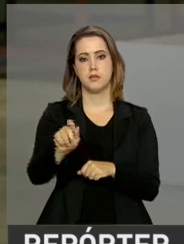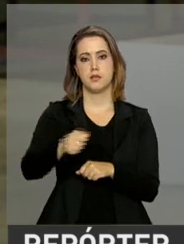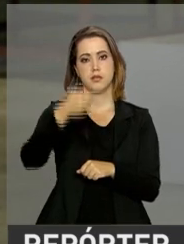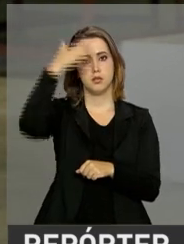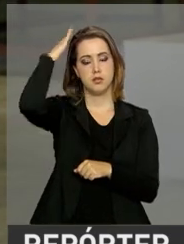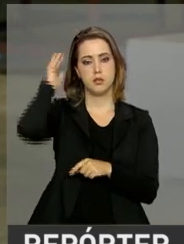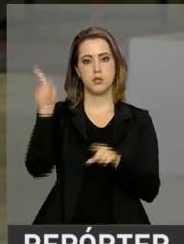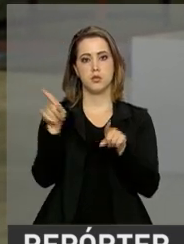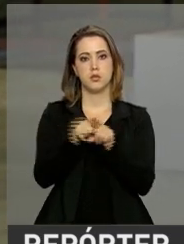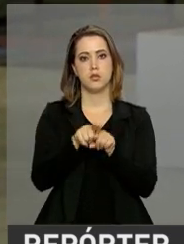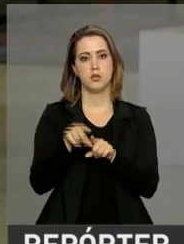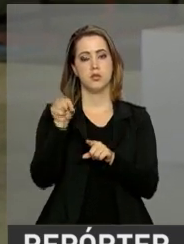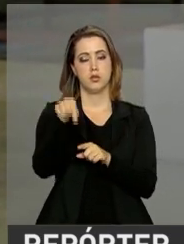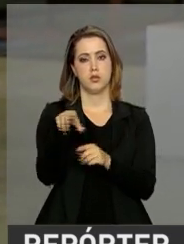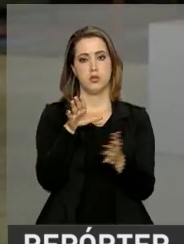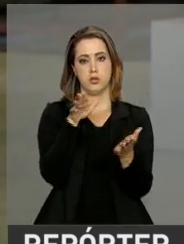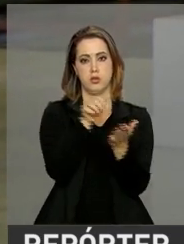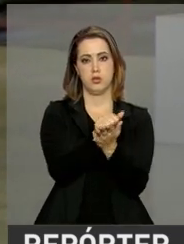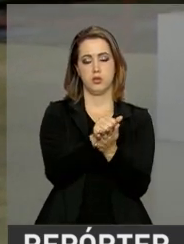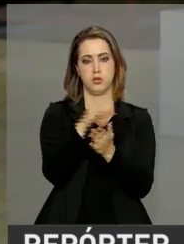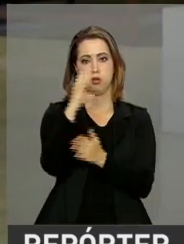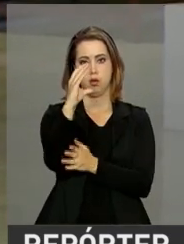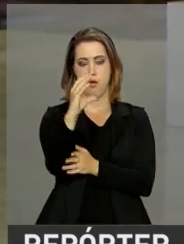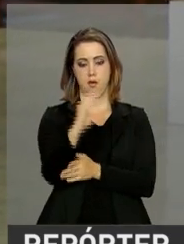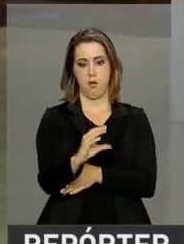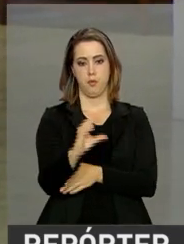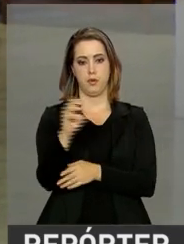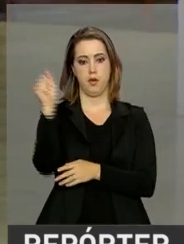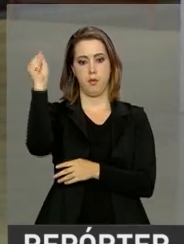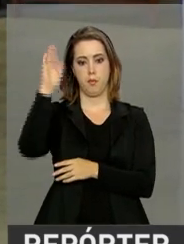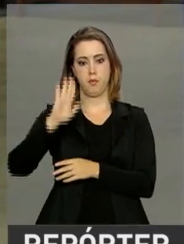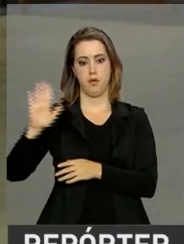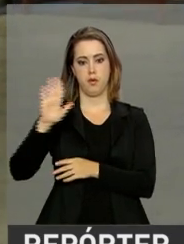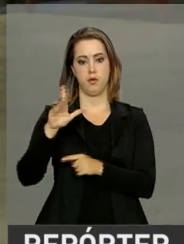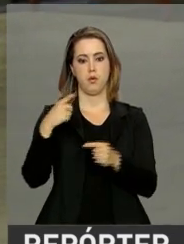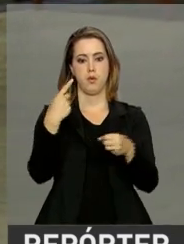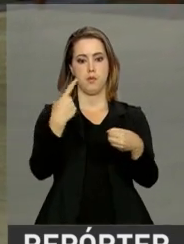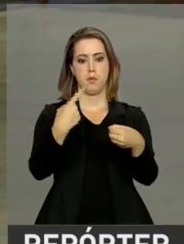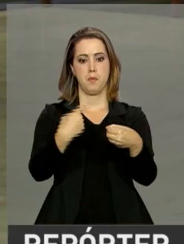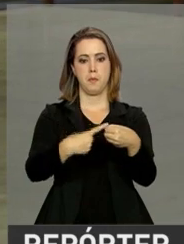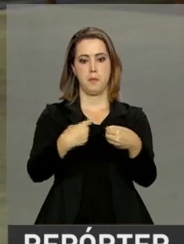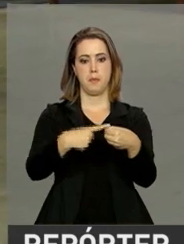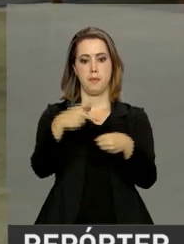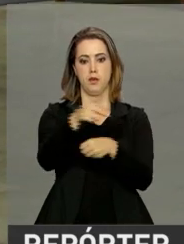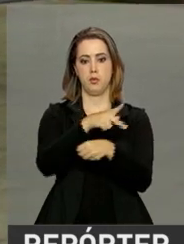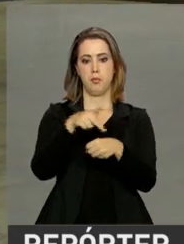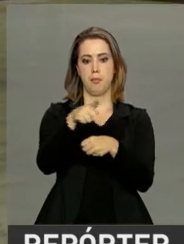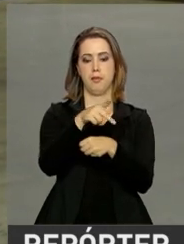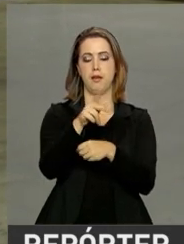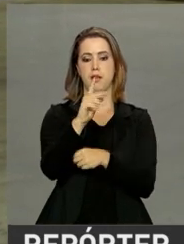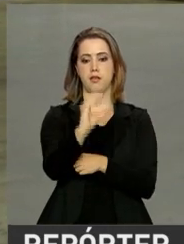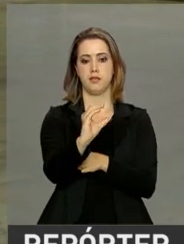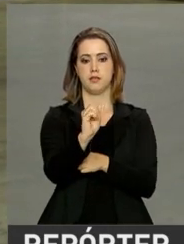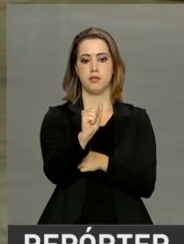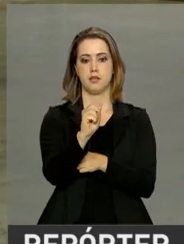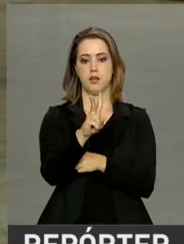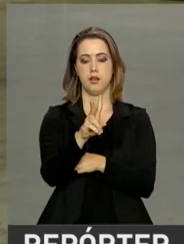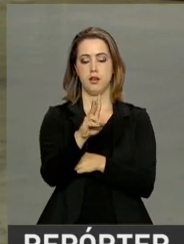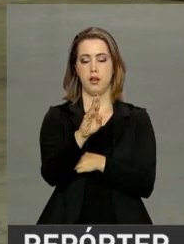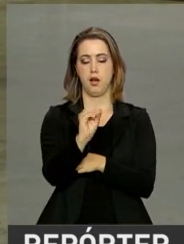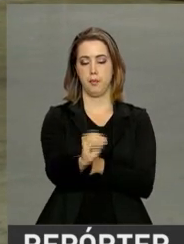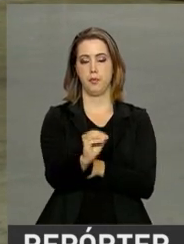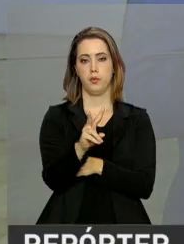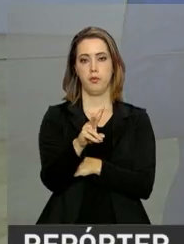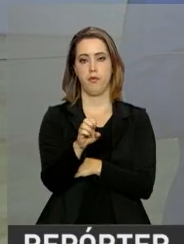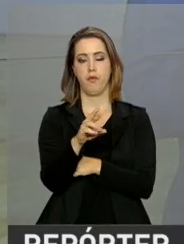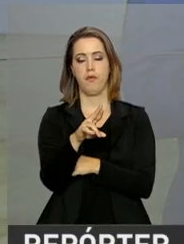Carlos Fonseca Lembrando que Cabo Verde fica na África e tem como língua oficial o português eu volto com você no estúdio